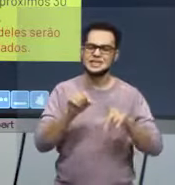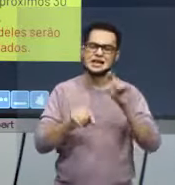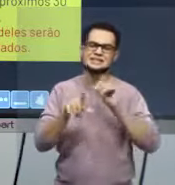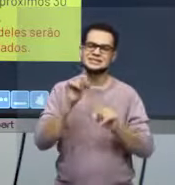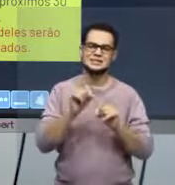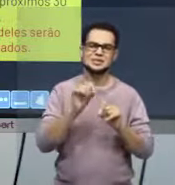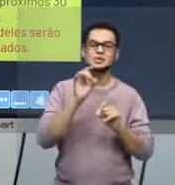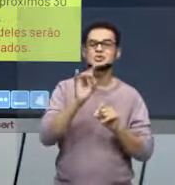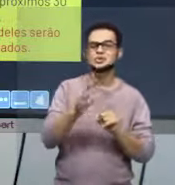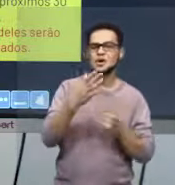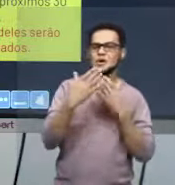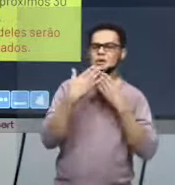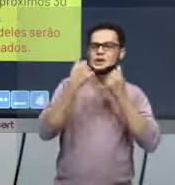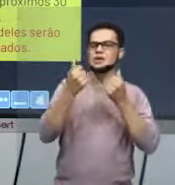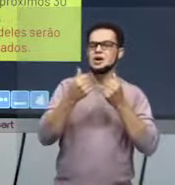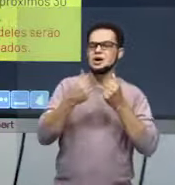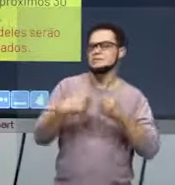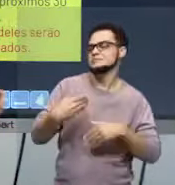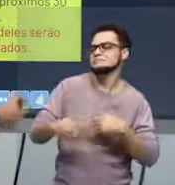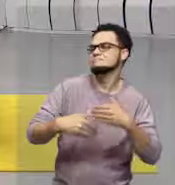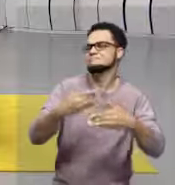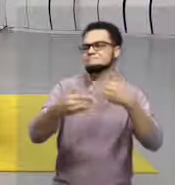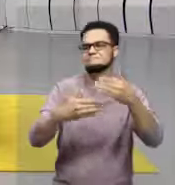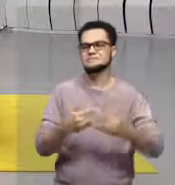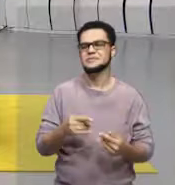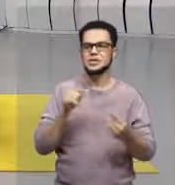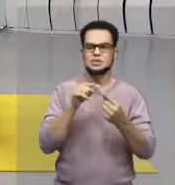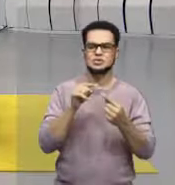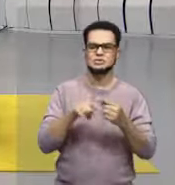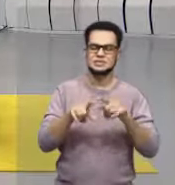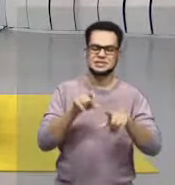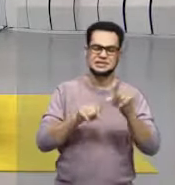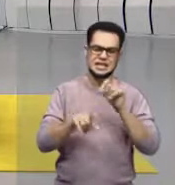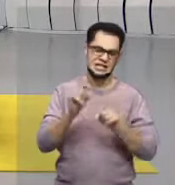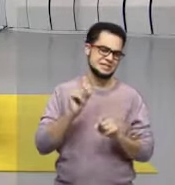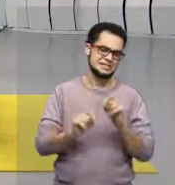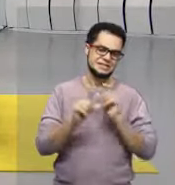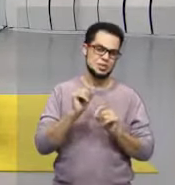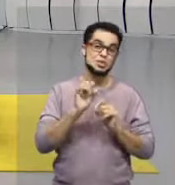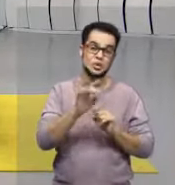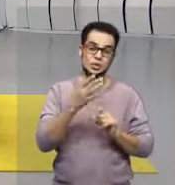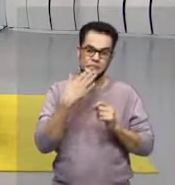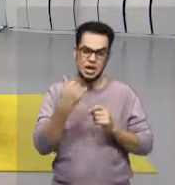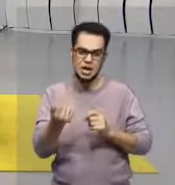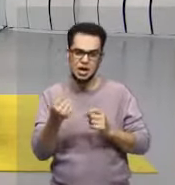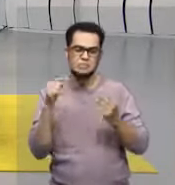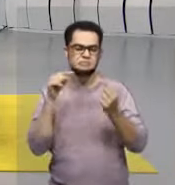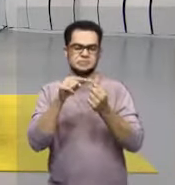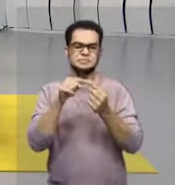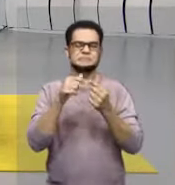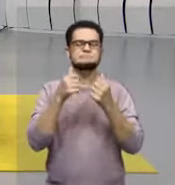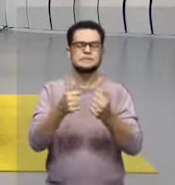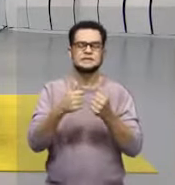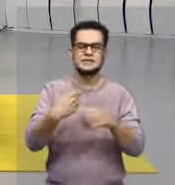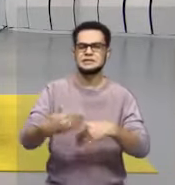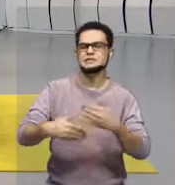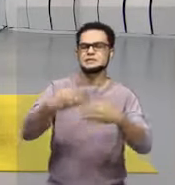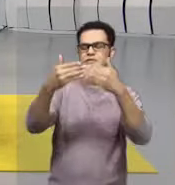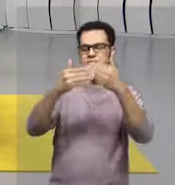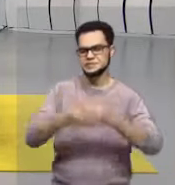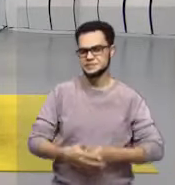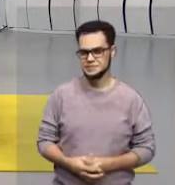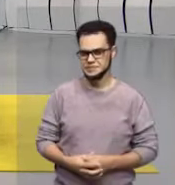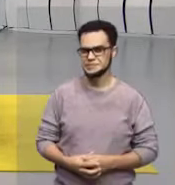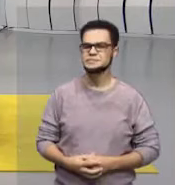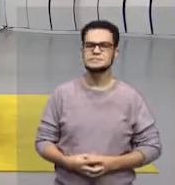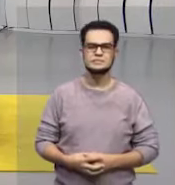que vão amadurecer. É um tipo de seleção aí para você ter sempre o melhor folículo e o melhor ovócito.